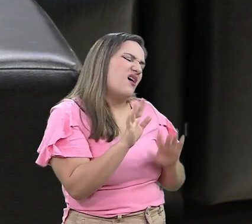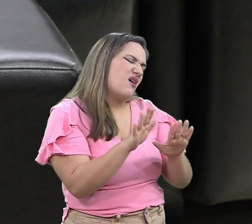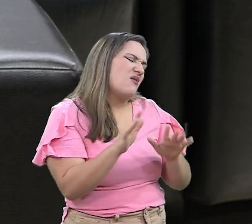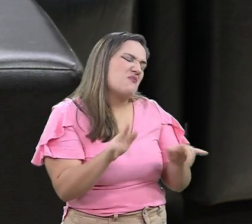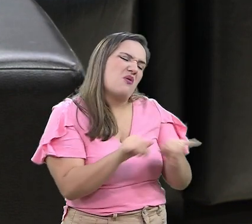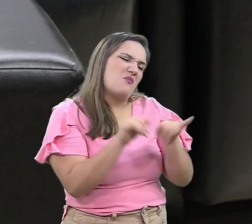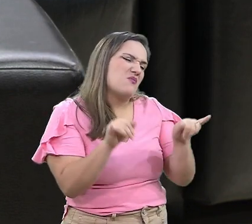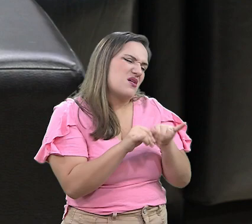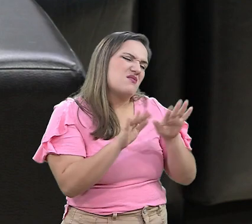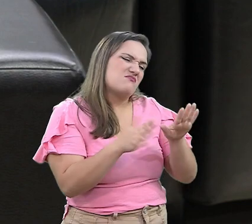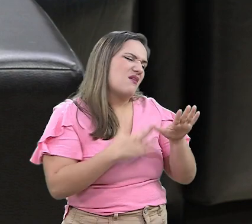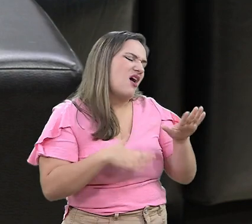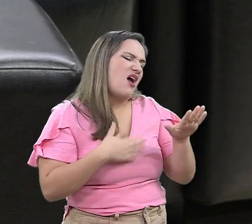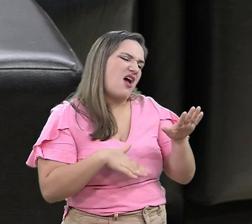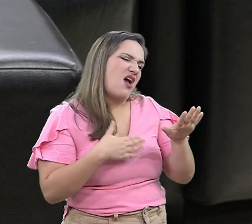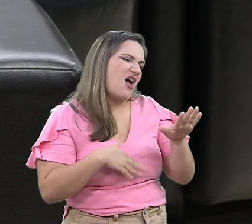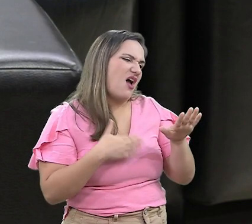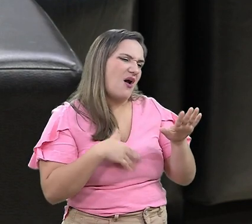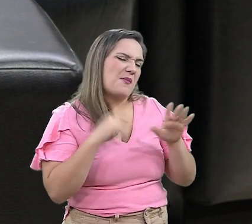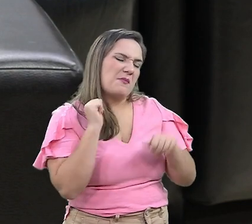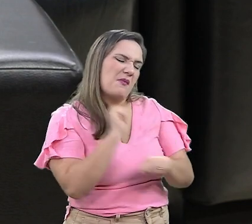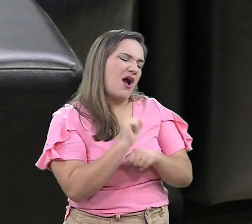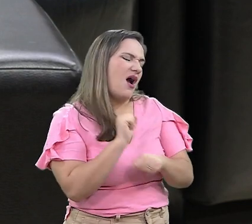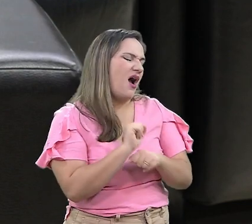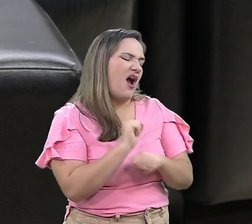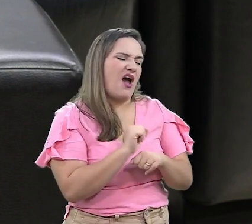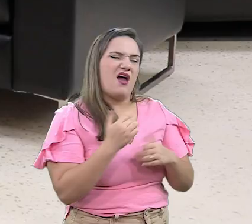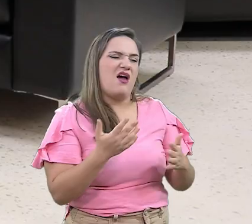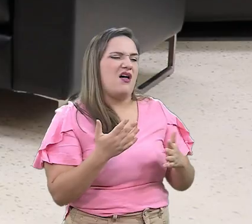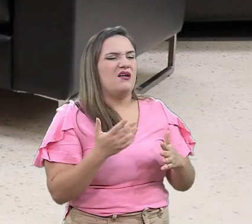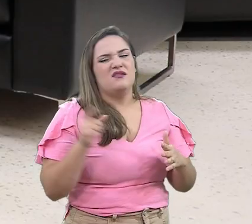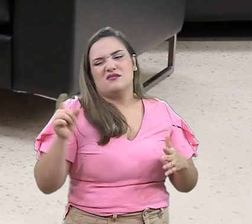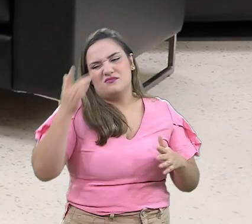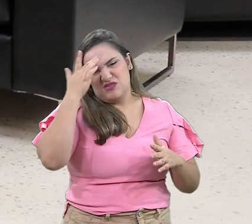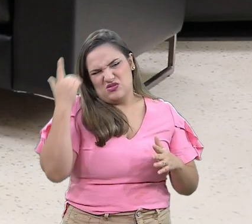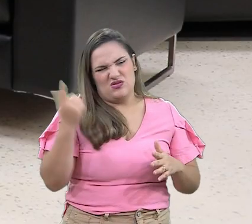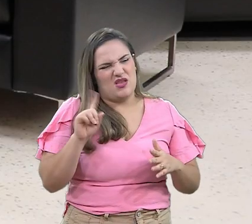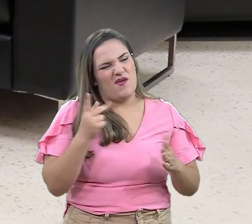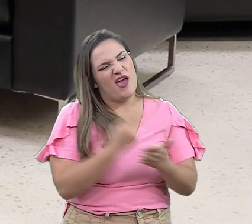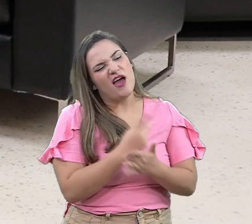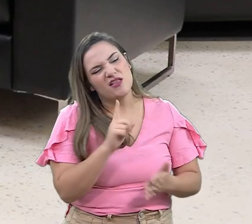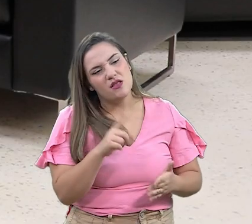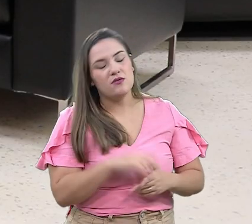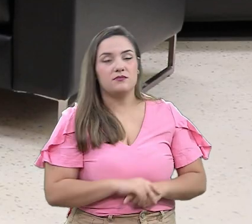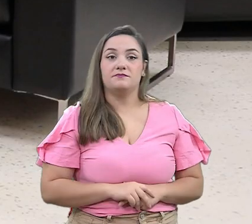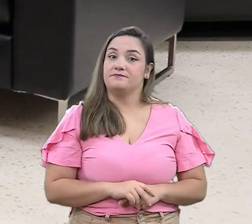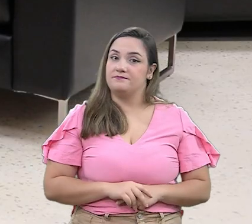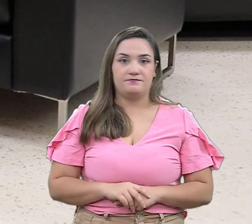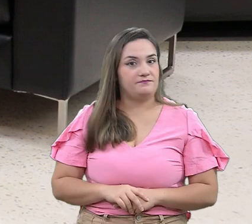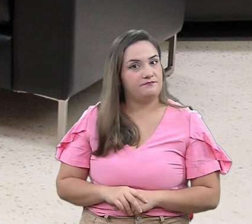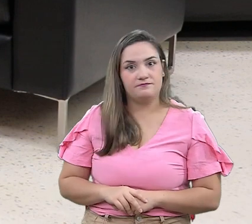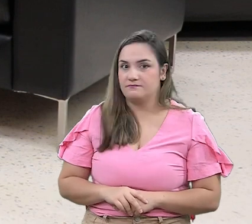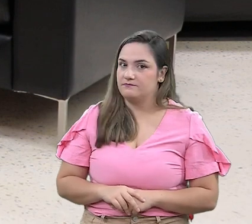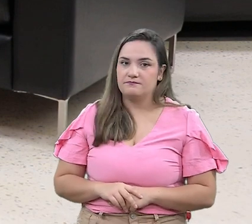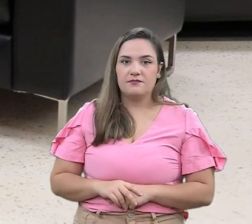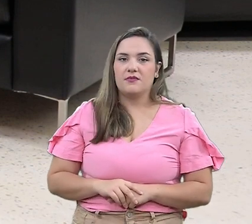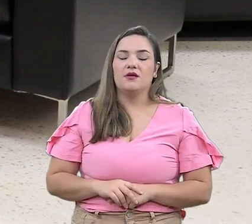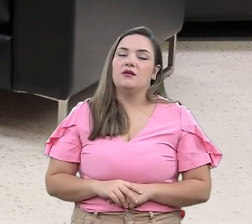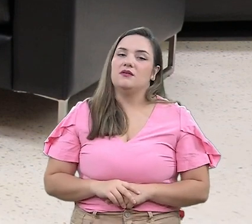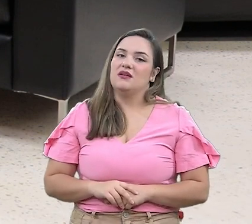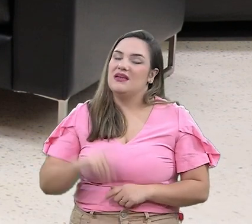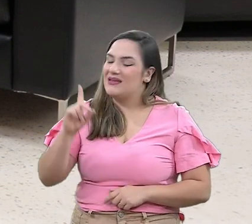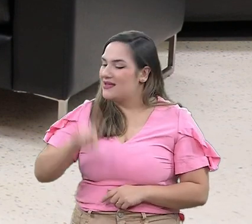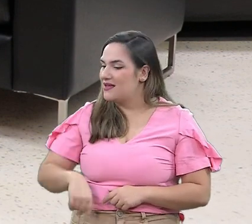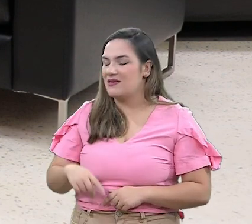né, em visualizar essa conduta da pessoa que está assediando, seja um homem, né, para